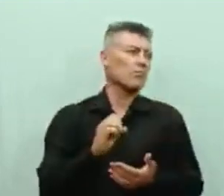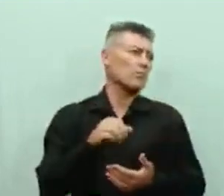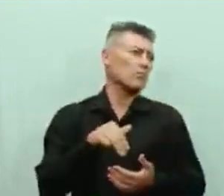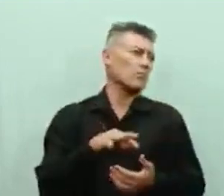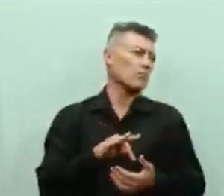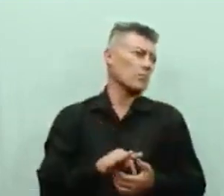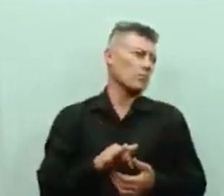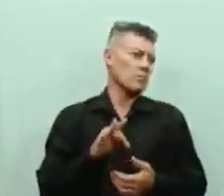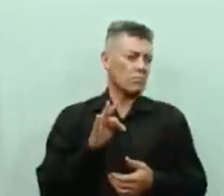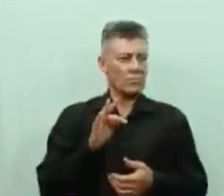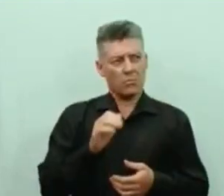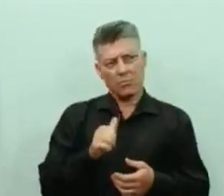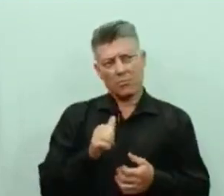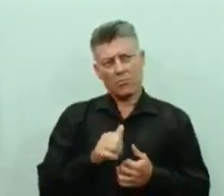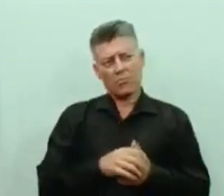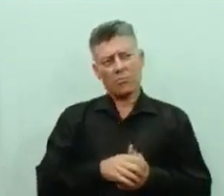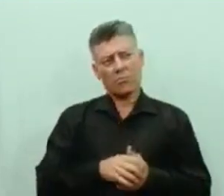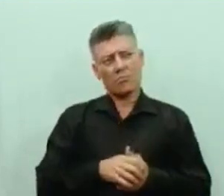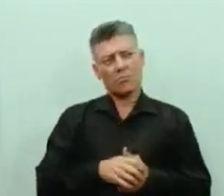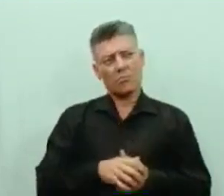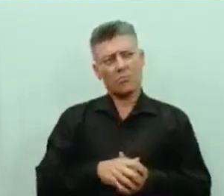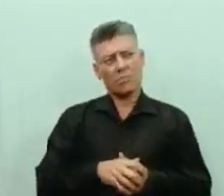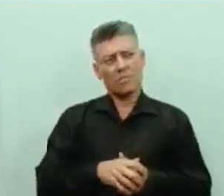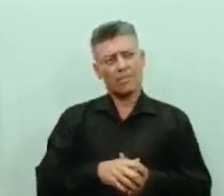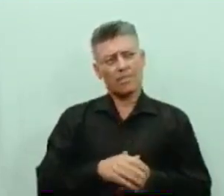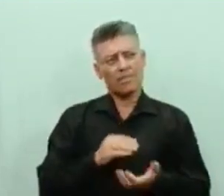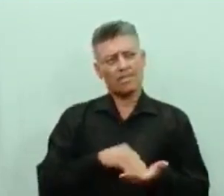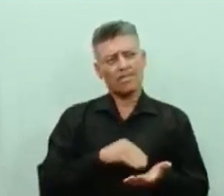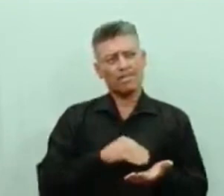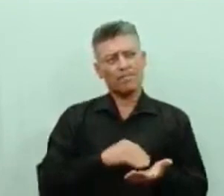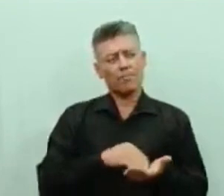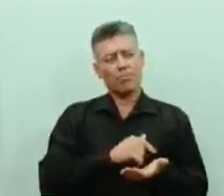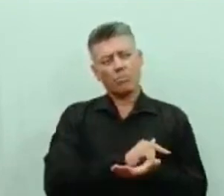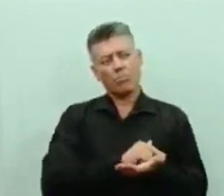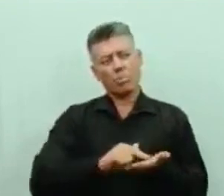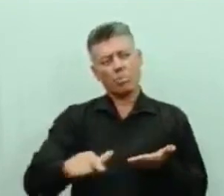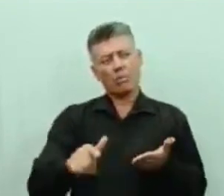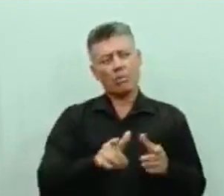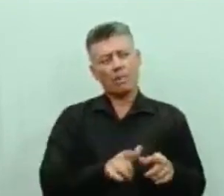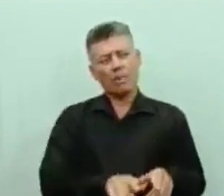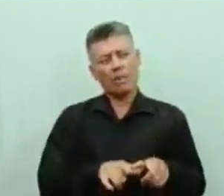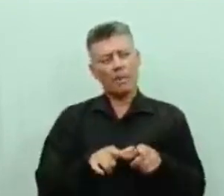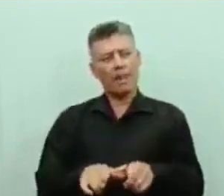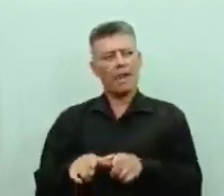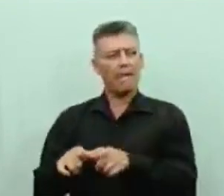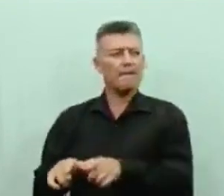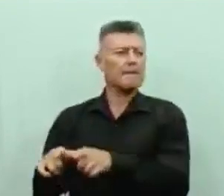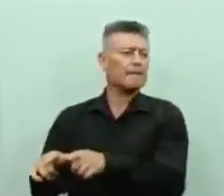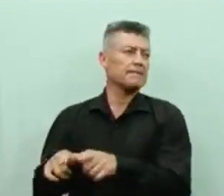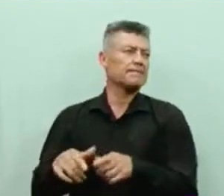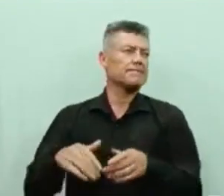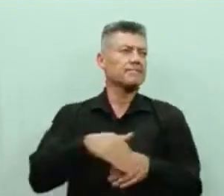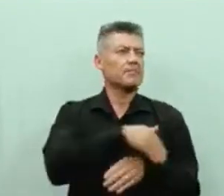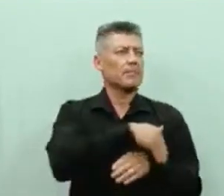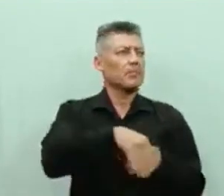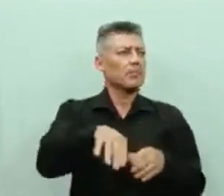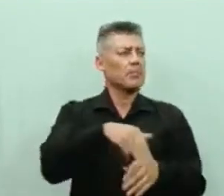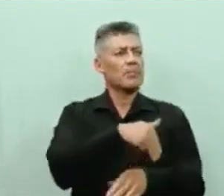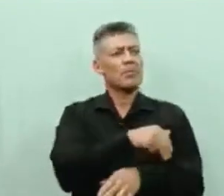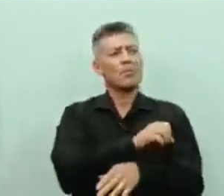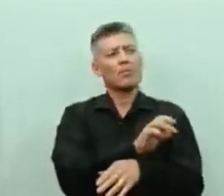ruas principais do bairro Planalto que falta passar o calçamento, ela pega mais precisamente da esquina da Monte Rei,